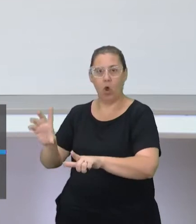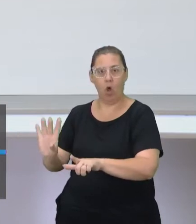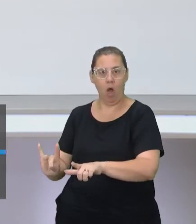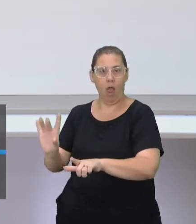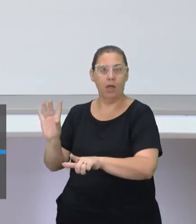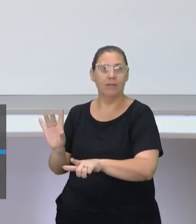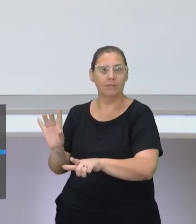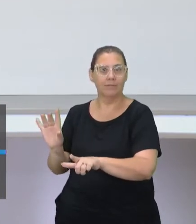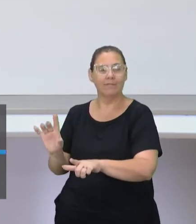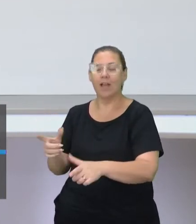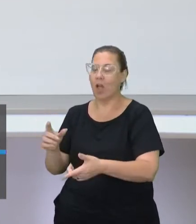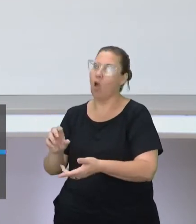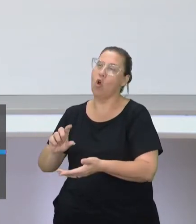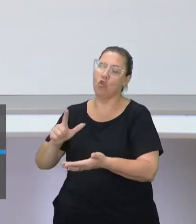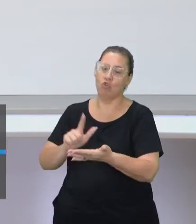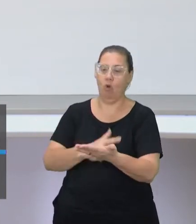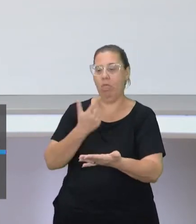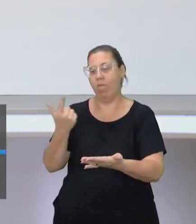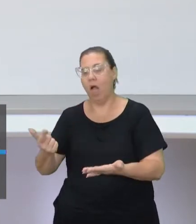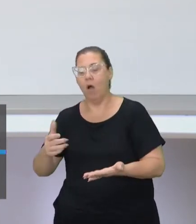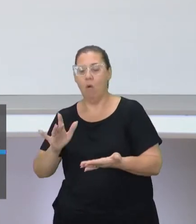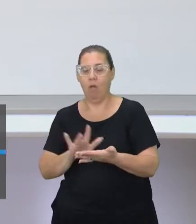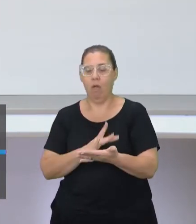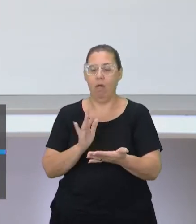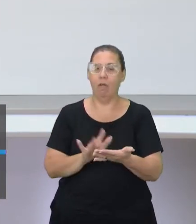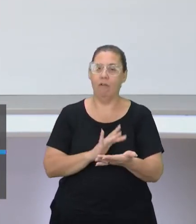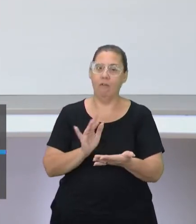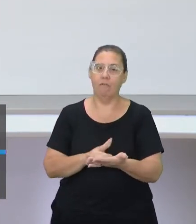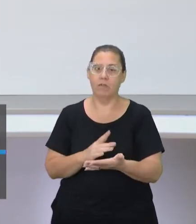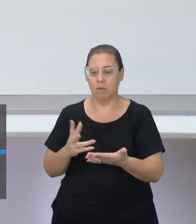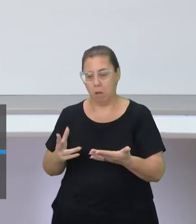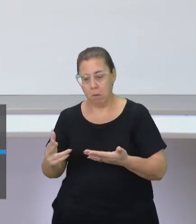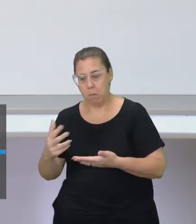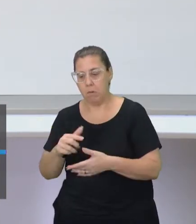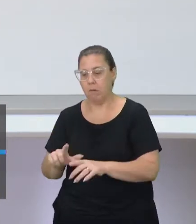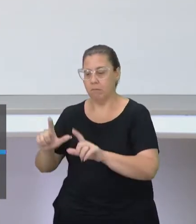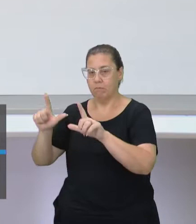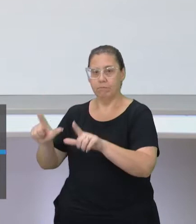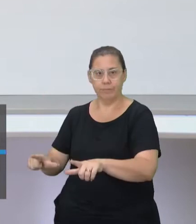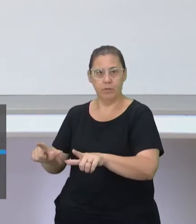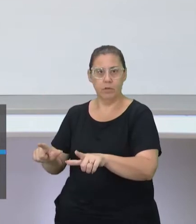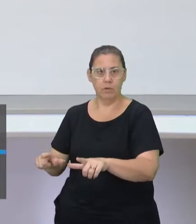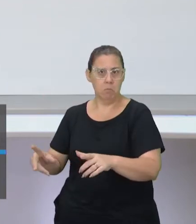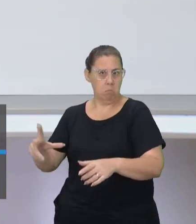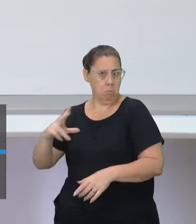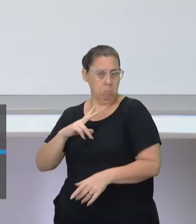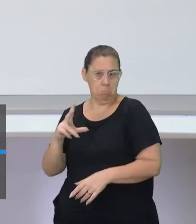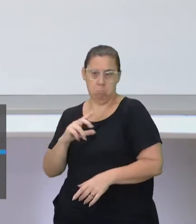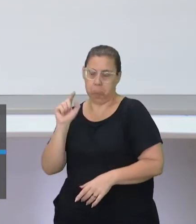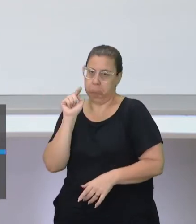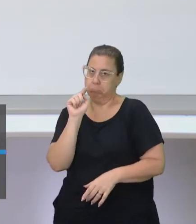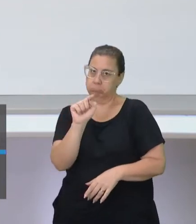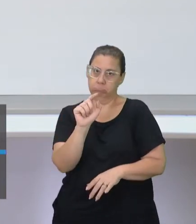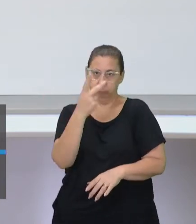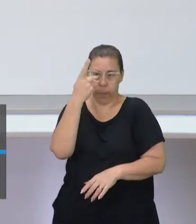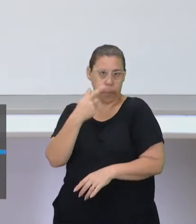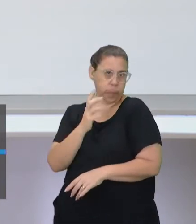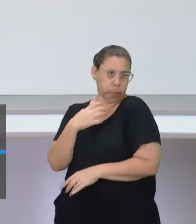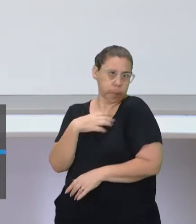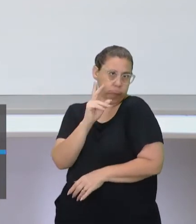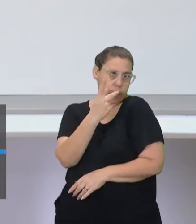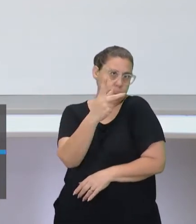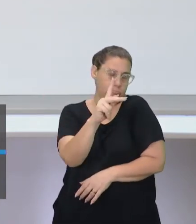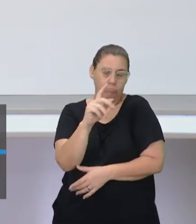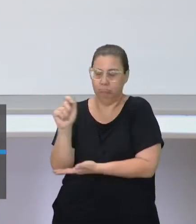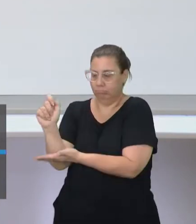jornal, uma revista que você possa recortar e colar imagens e fazer a sua anotação muito do seu perfil, assim, do seu jeitinho